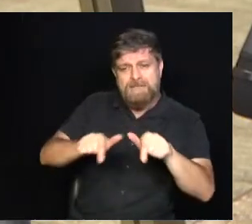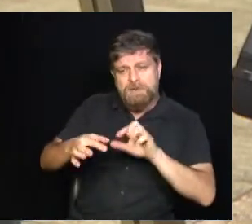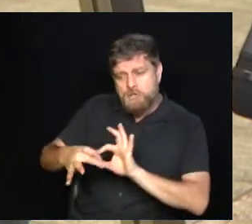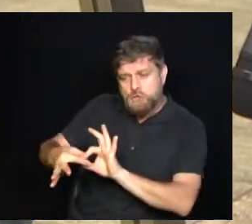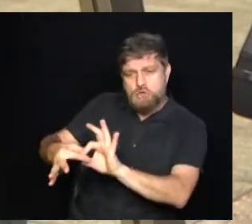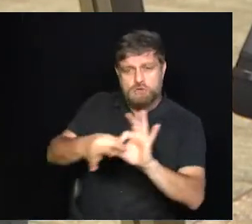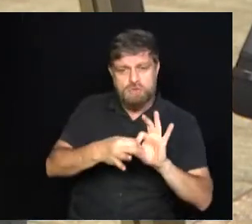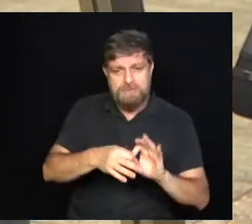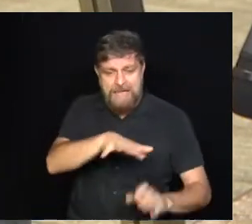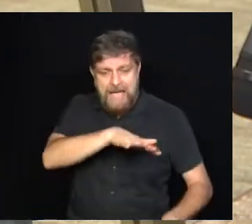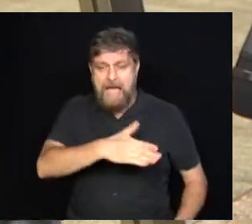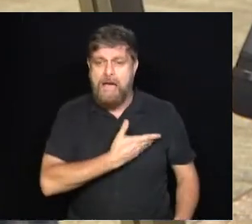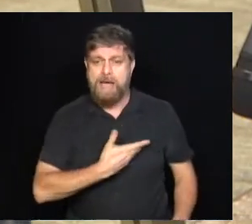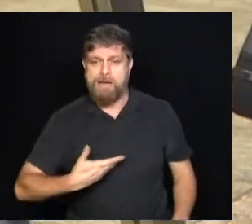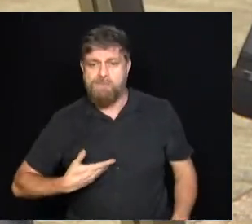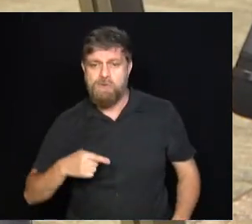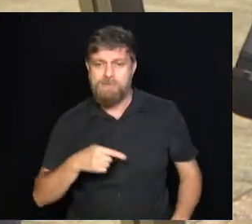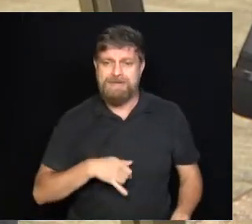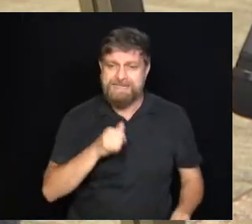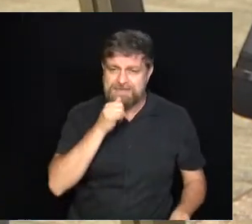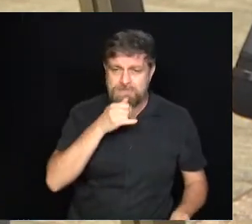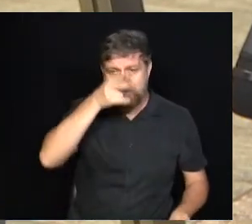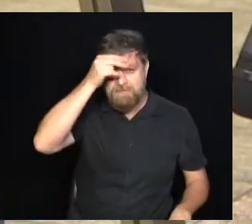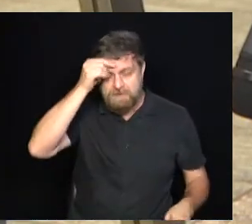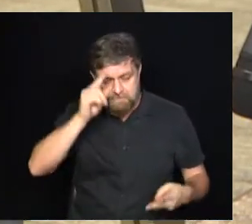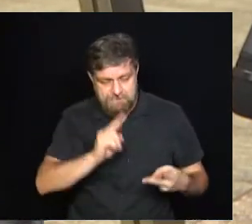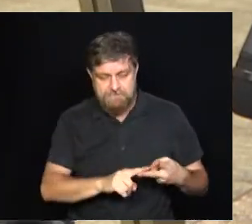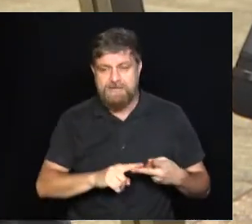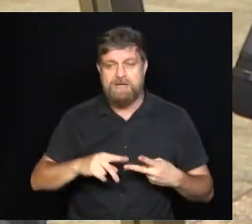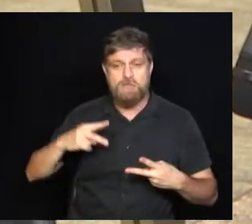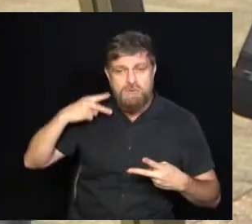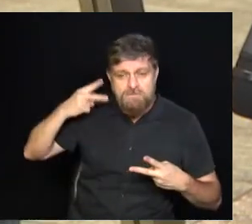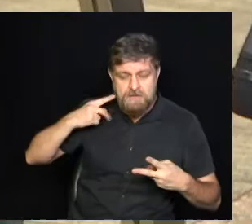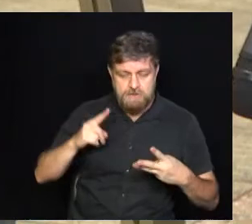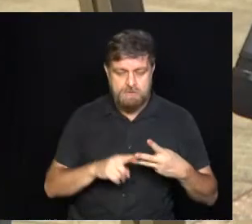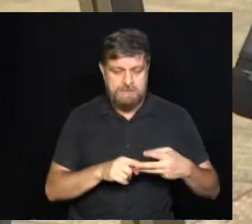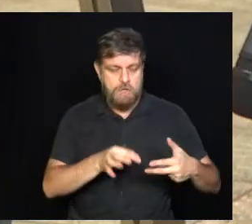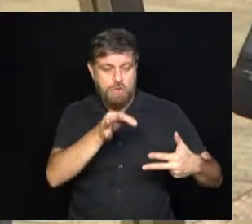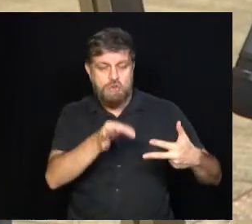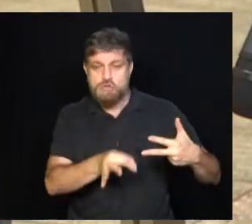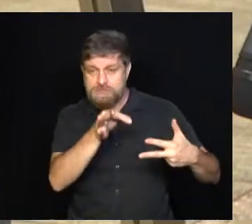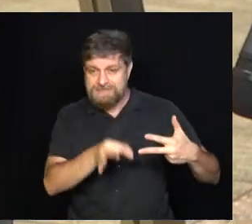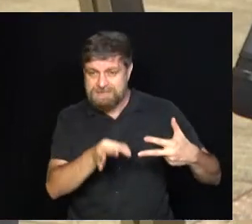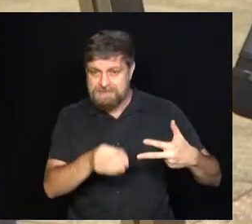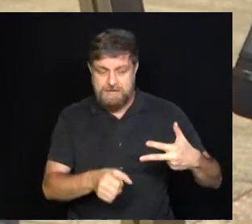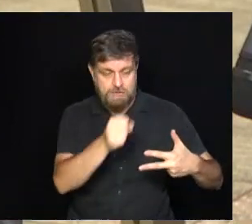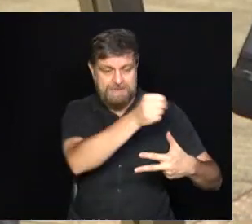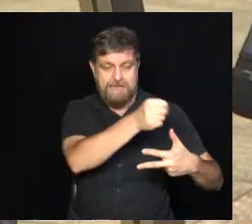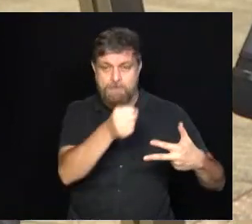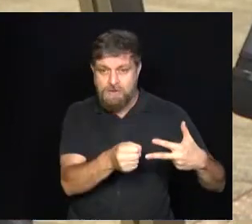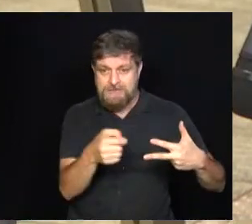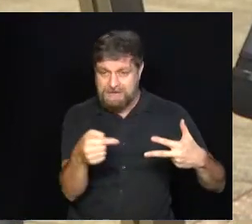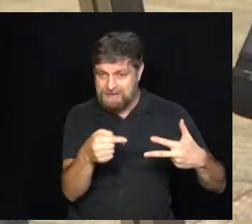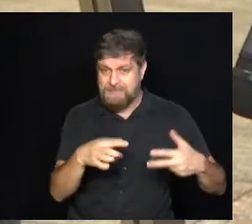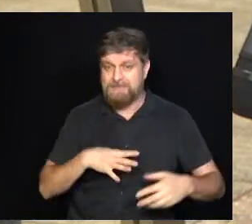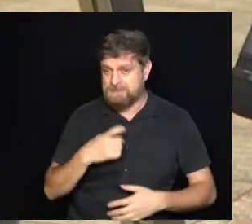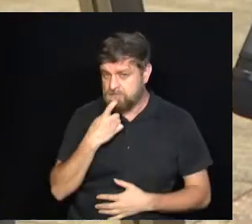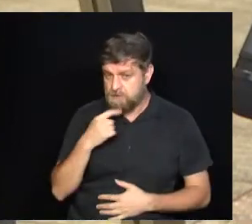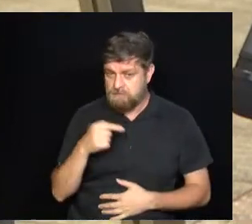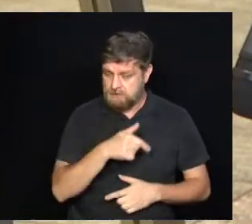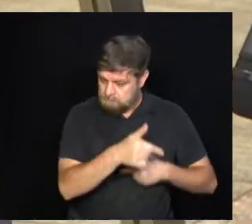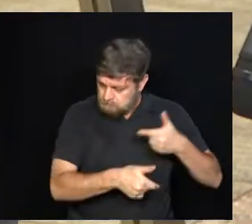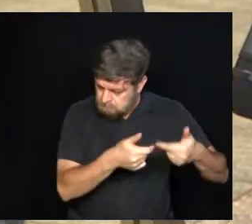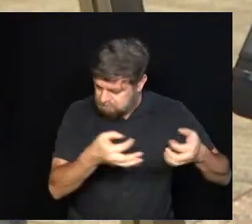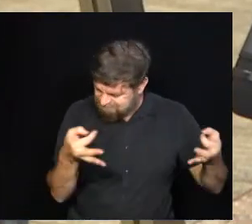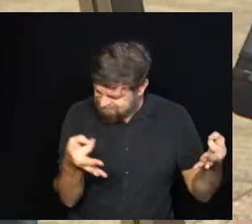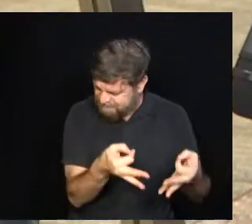vários órgãos, né? Então a gente está falando de executivo, do legislativo, a gente tem o judiciário também aqui na cidade de Campinas, que também tem uma atuação